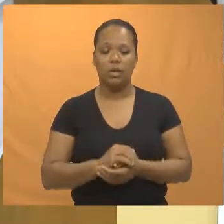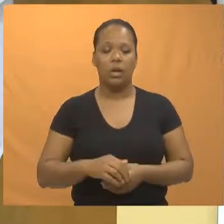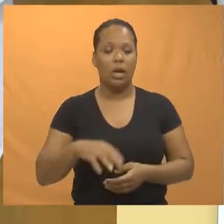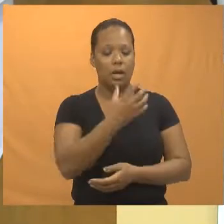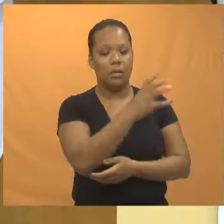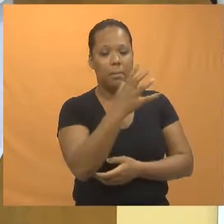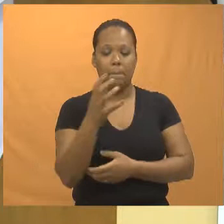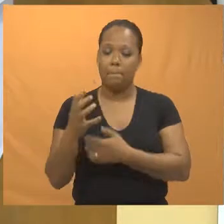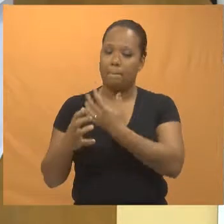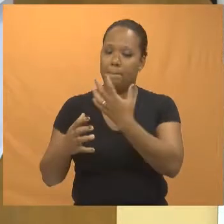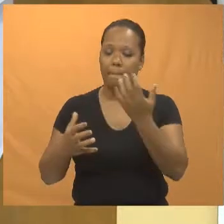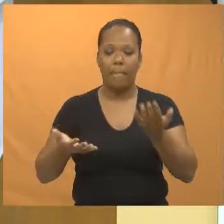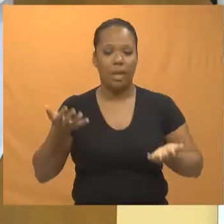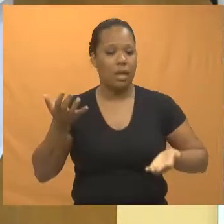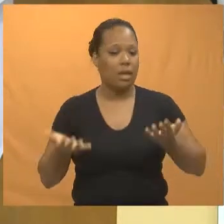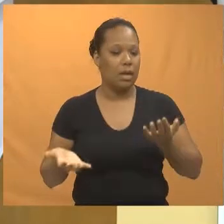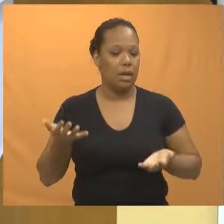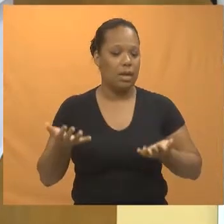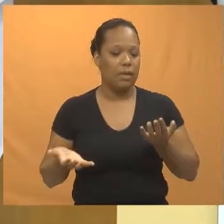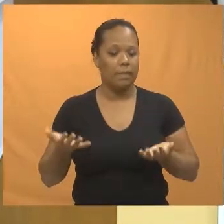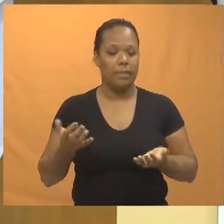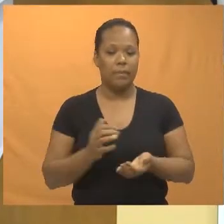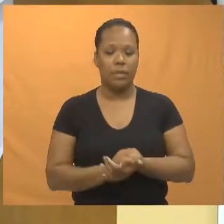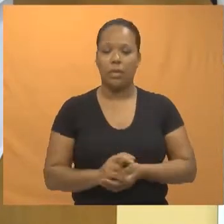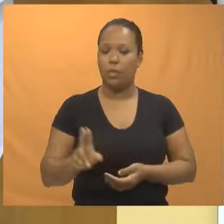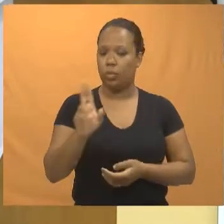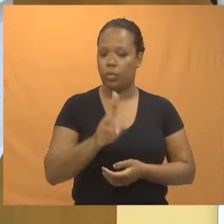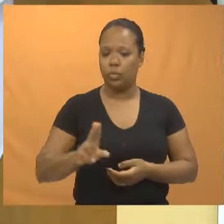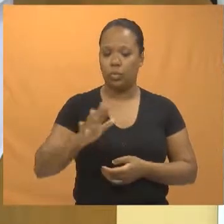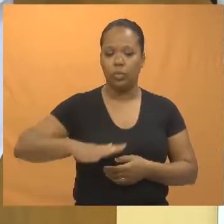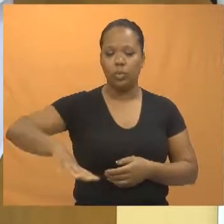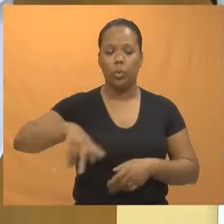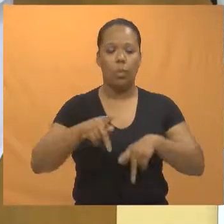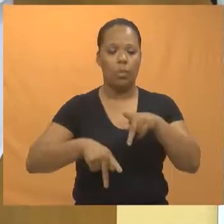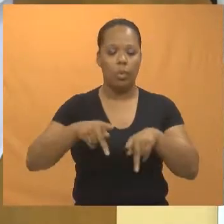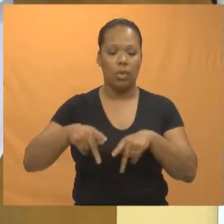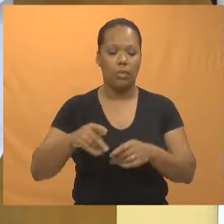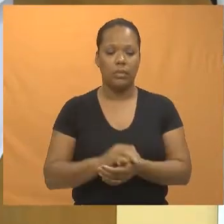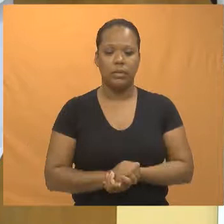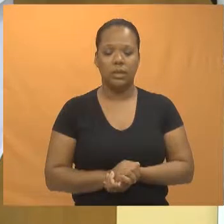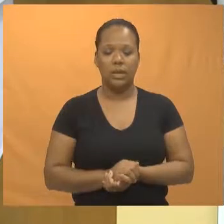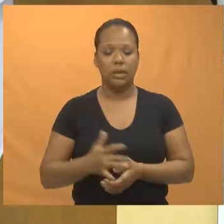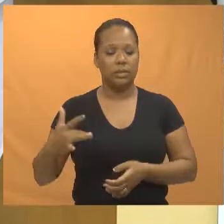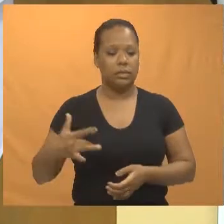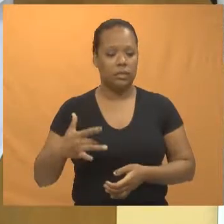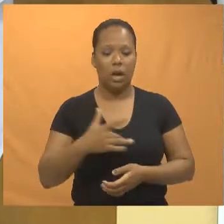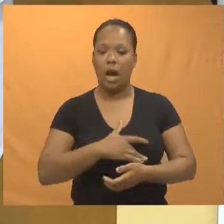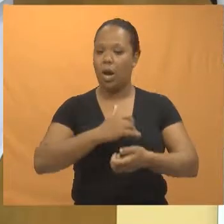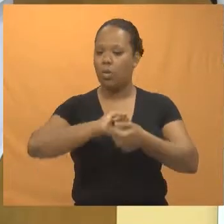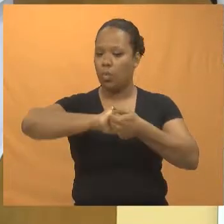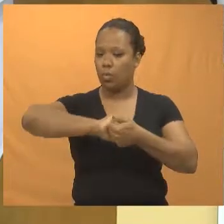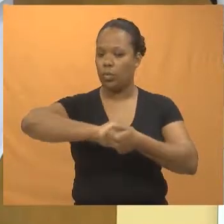ambiente ecologicamente equilibrado, bem de uso comum do povo, essencial à sadia qualidade de